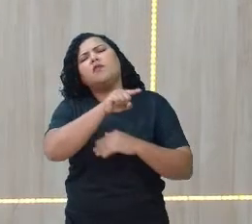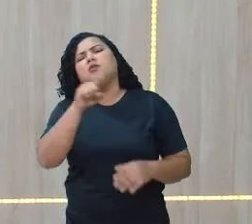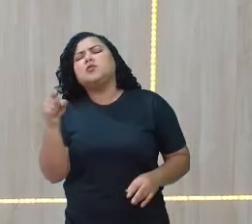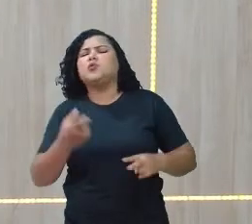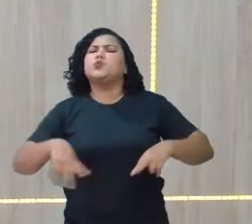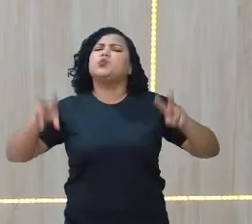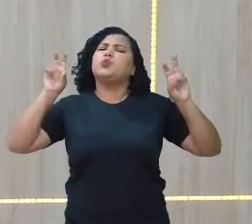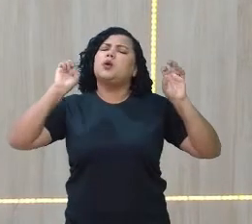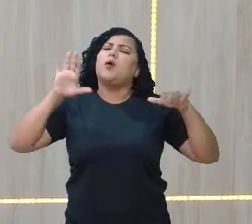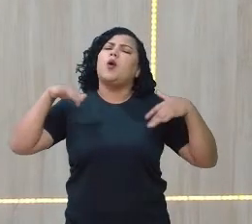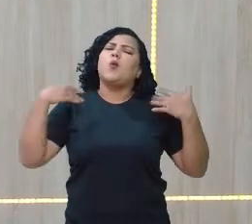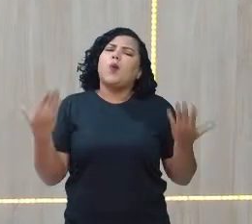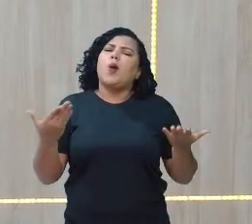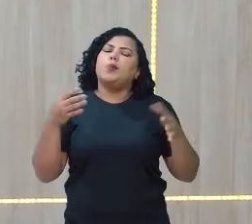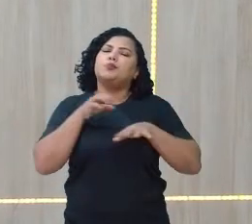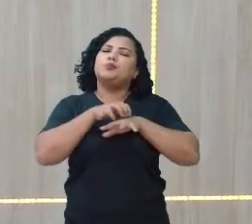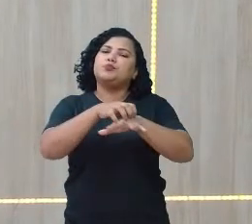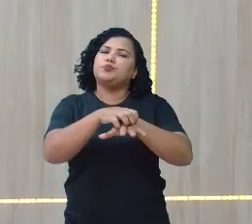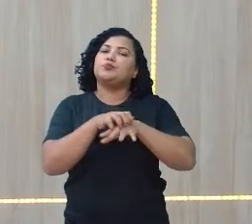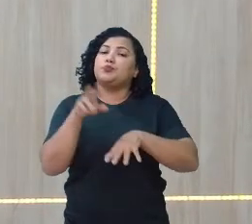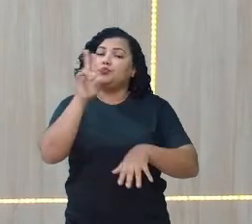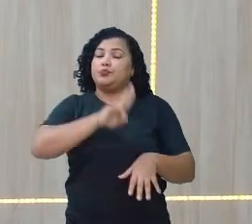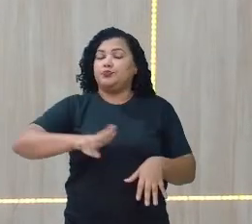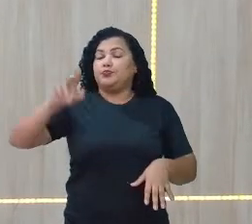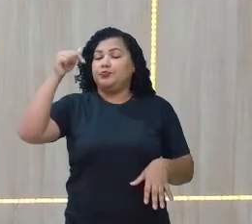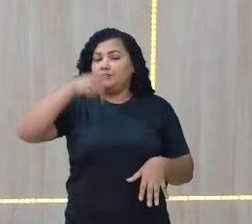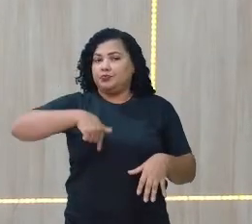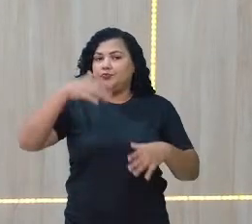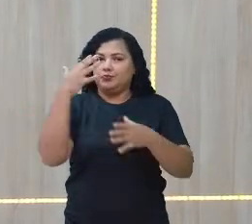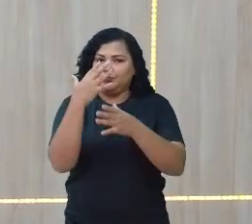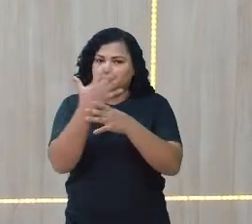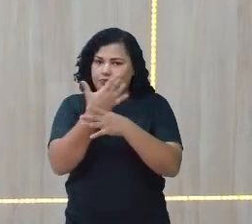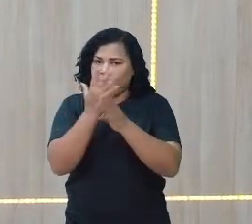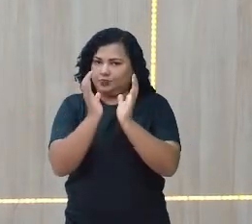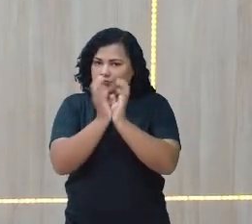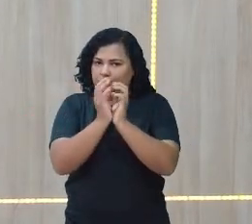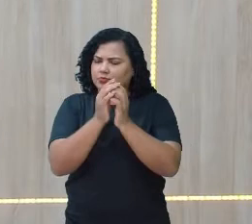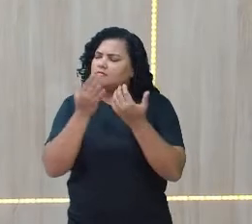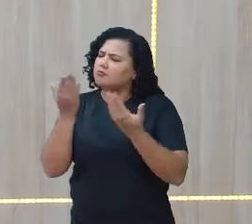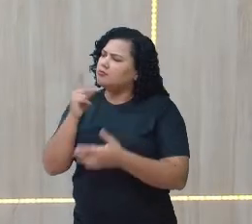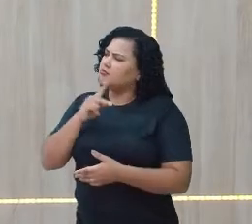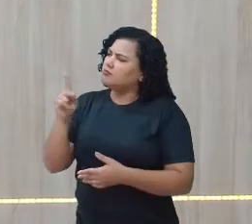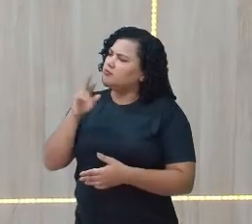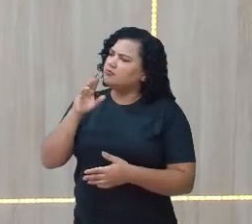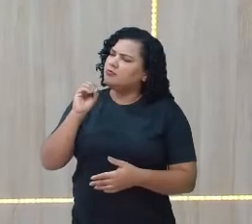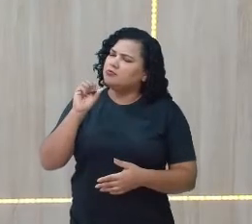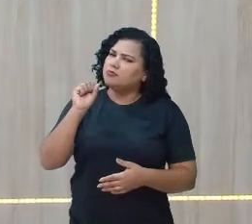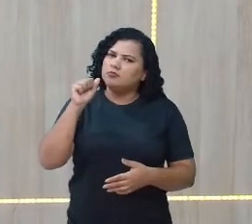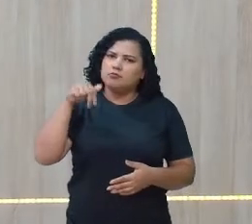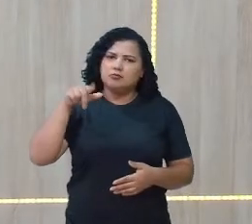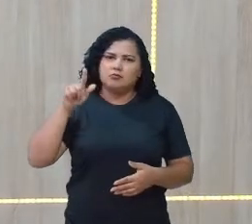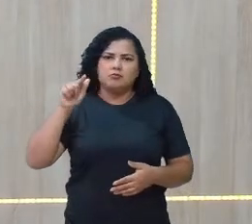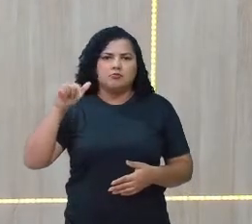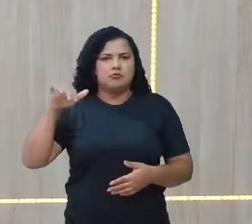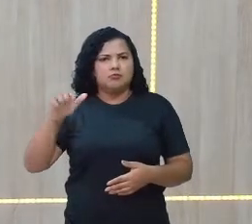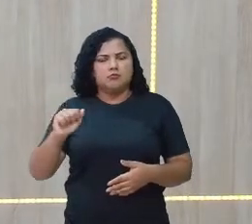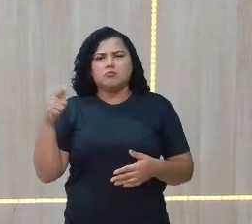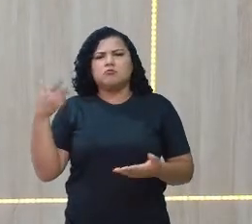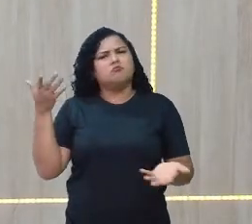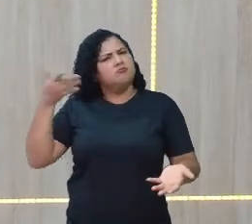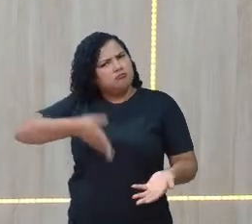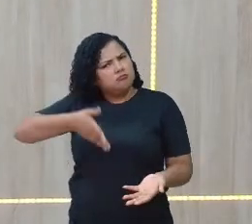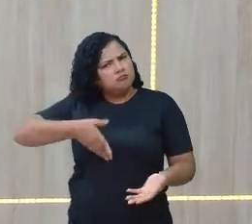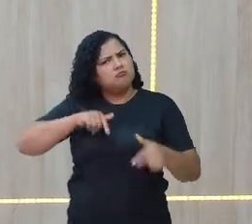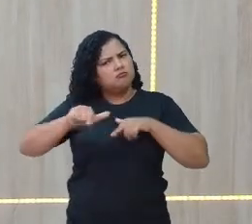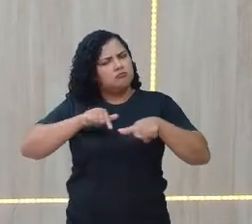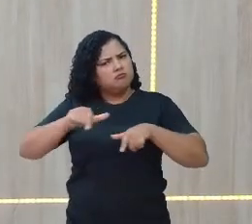né, esses meios de transporte no Recife. Professora Rosângela, né, para a senhora se deslocar, para vir para o trabalho,